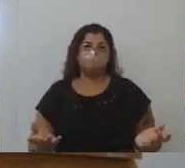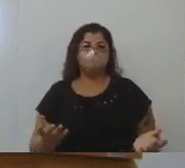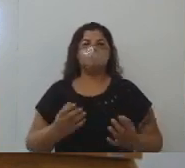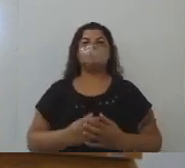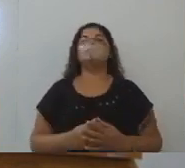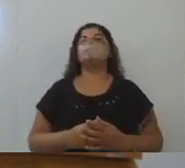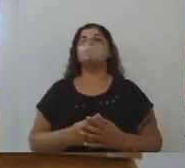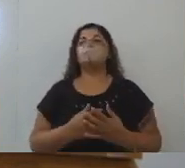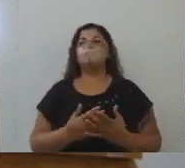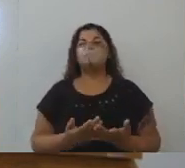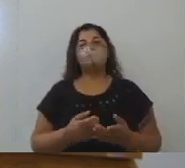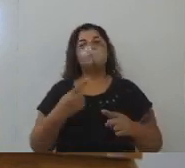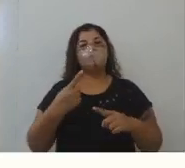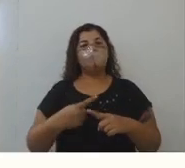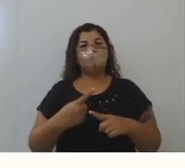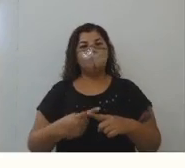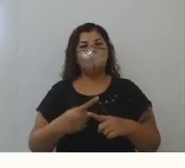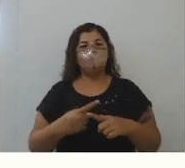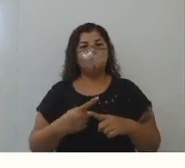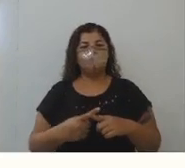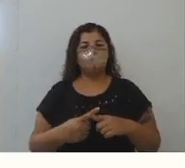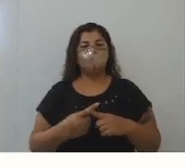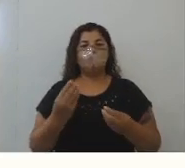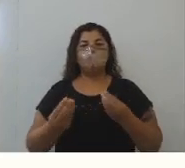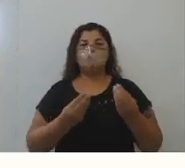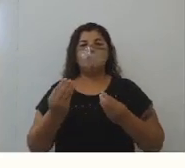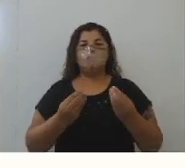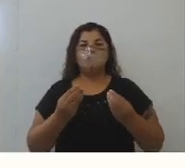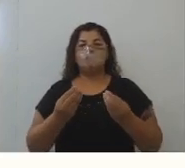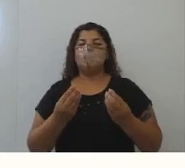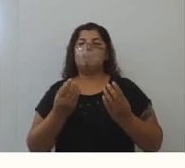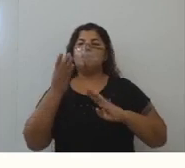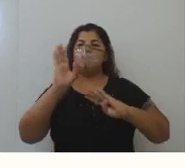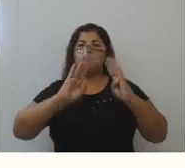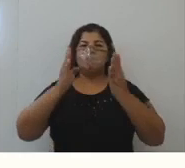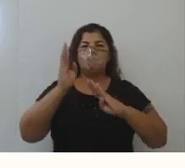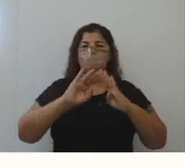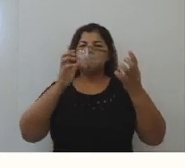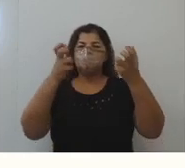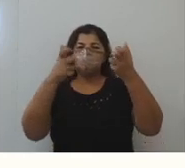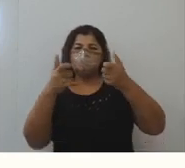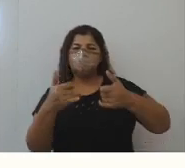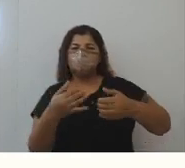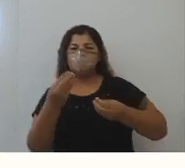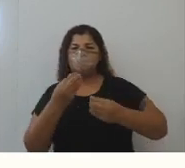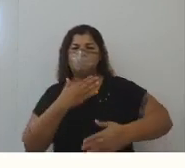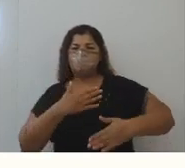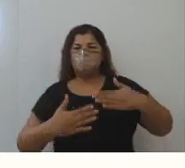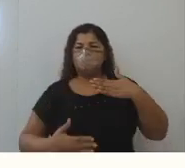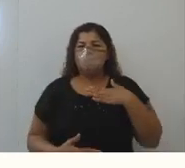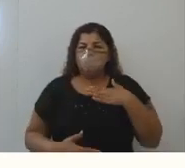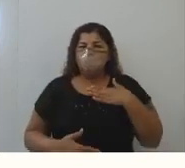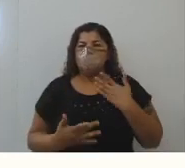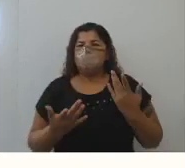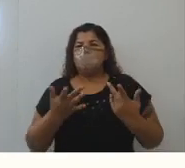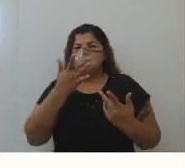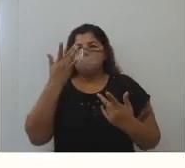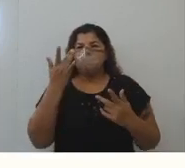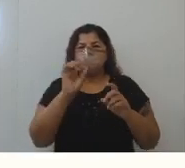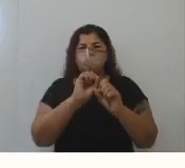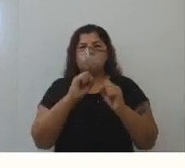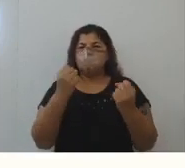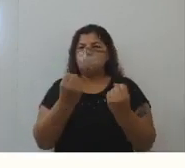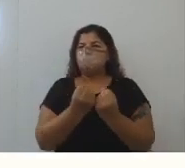que é que acontece? Considerar verdadeiras as explicações biológicas para o comportamento humano em sociedade não